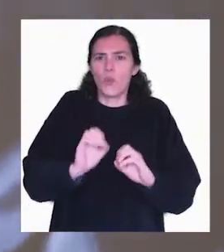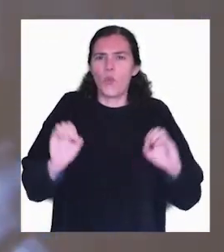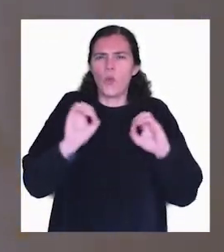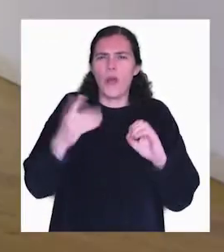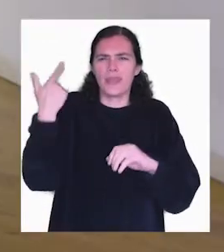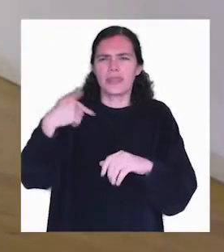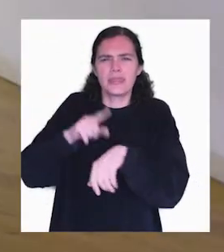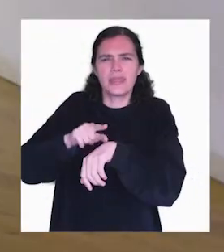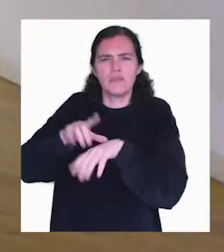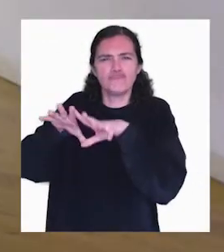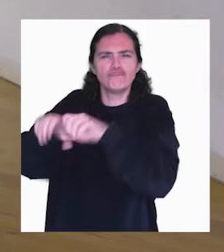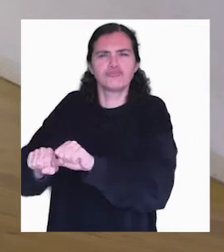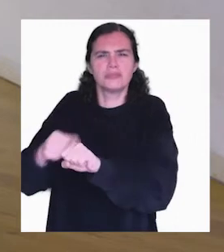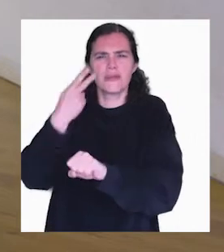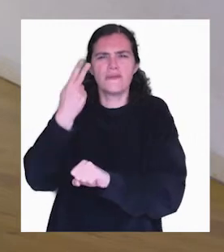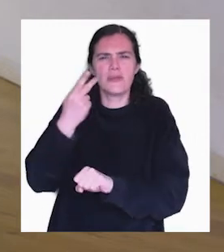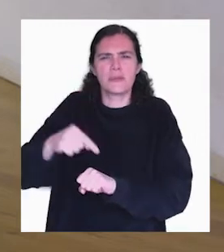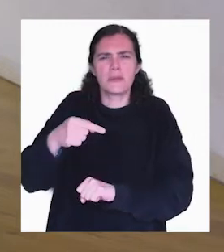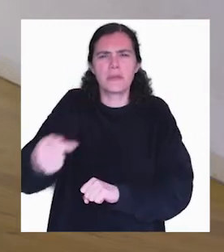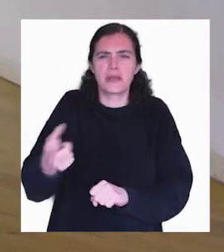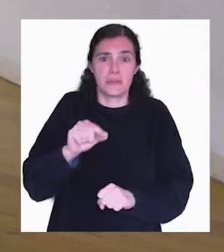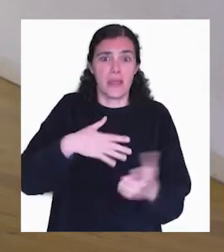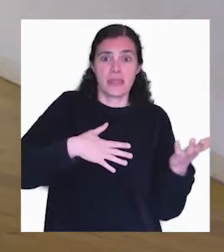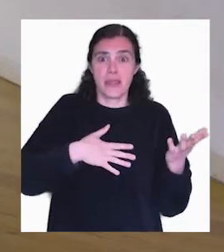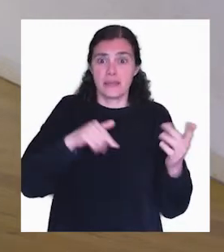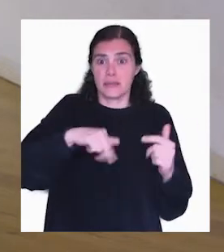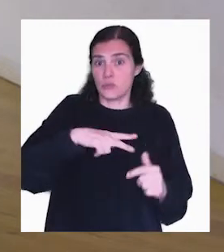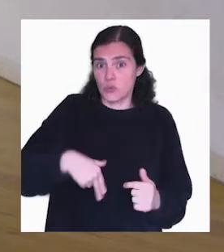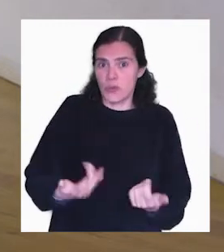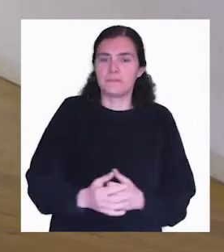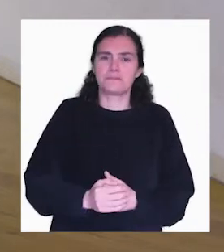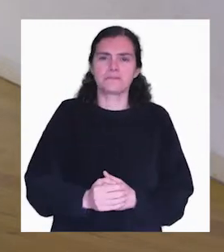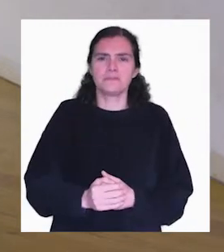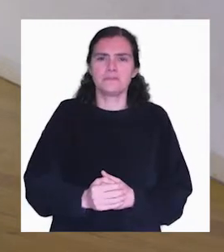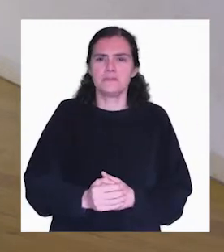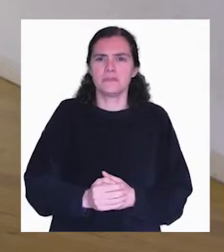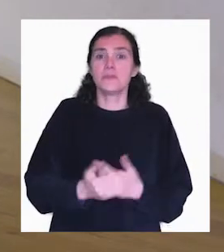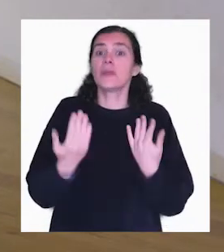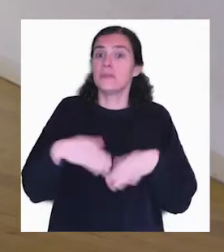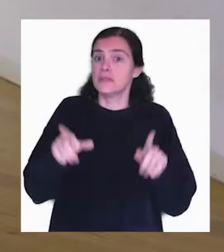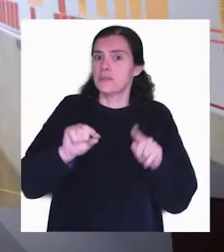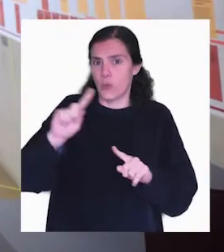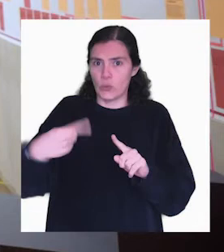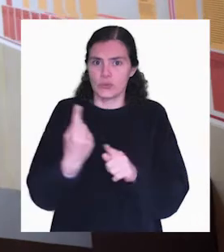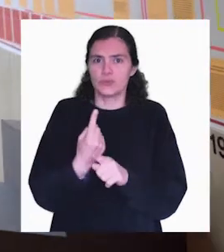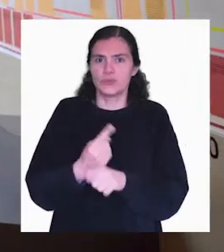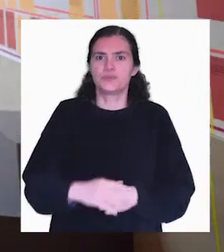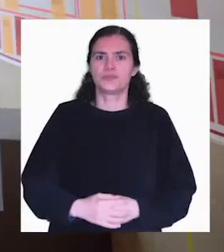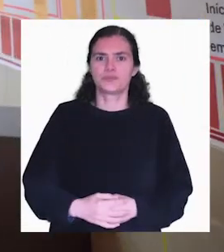colonial na vida do dia-a-dia, inclusive na dança em Portugal, mas também outras.